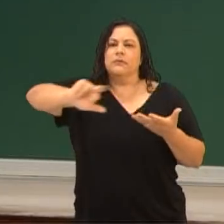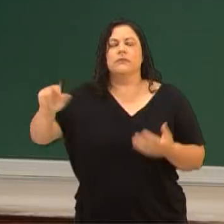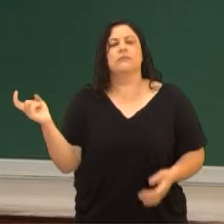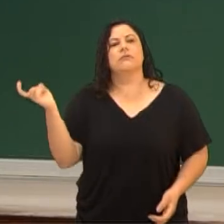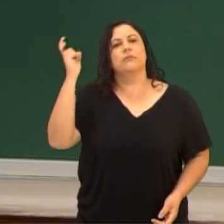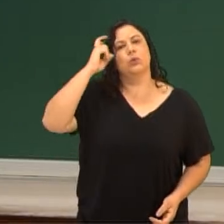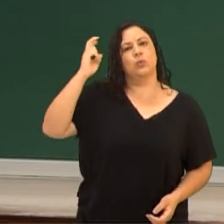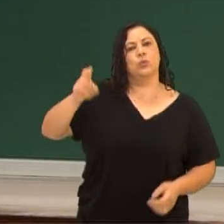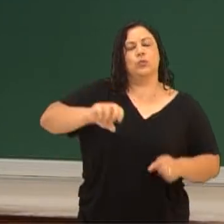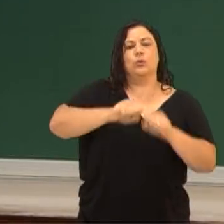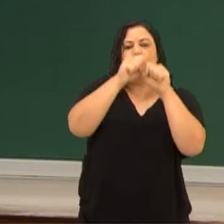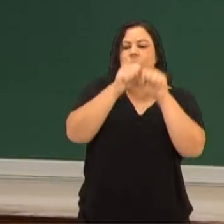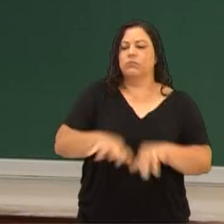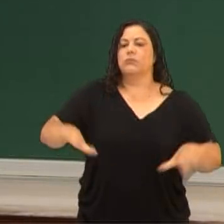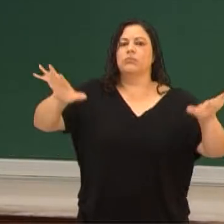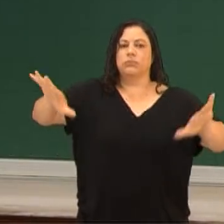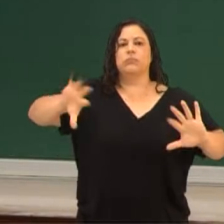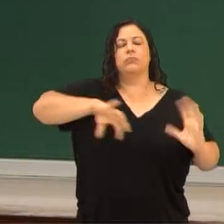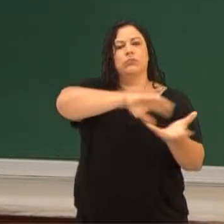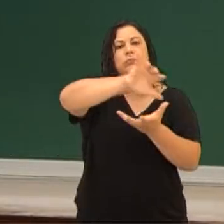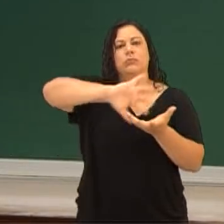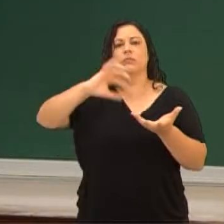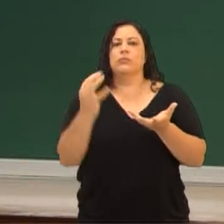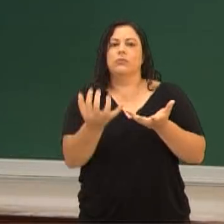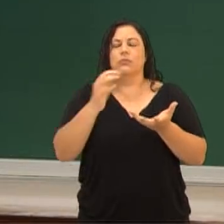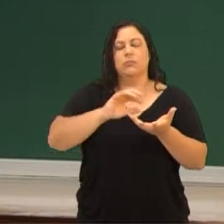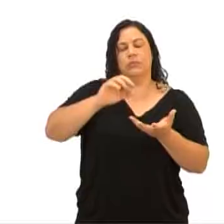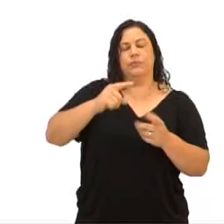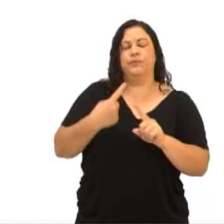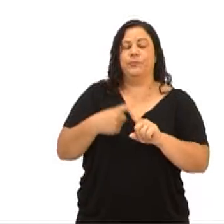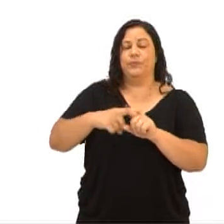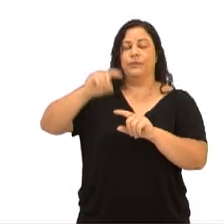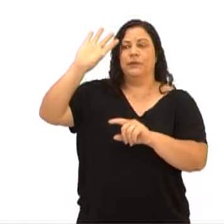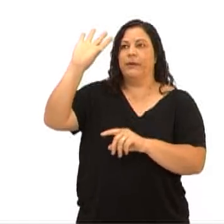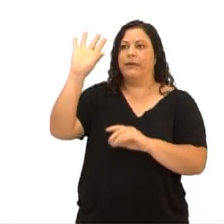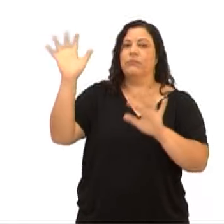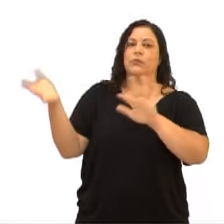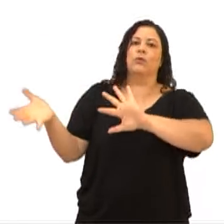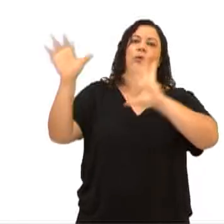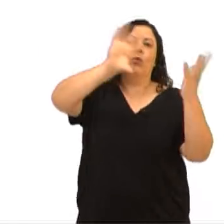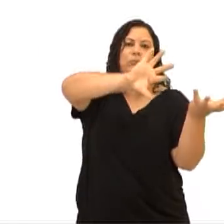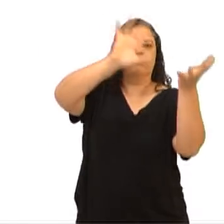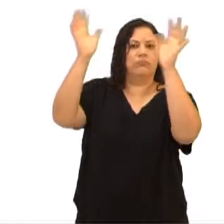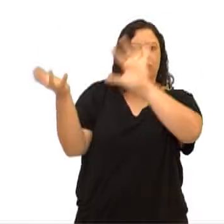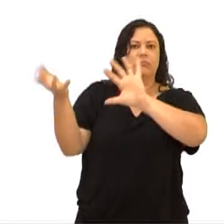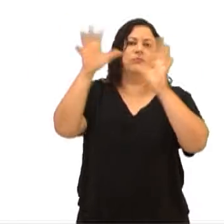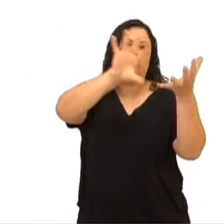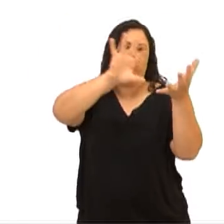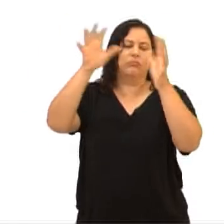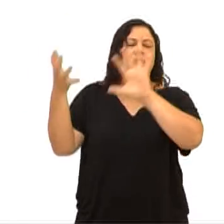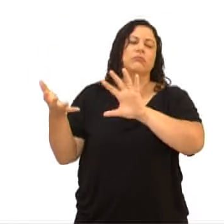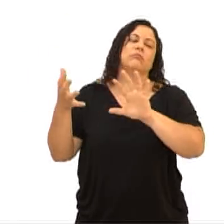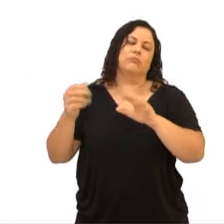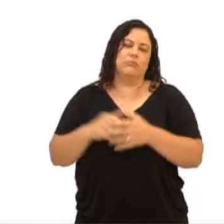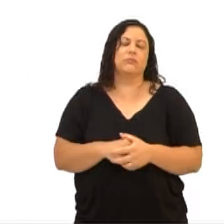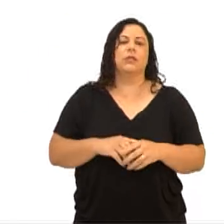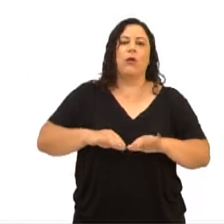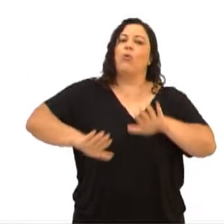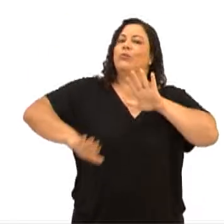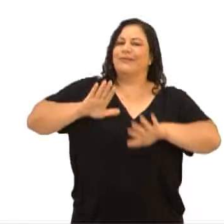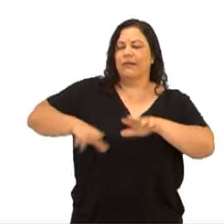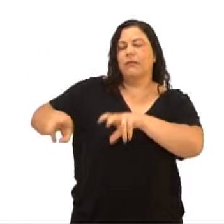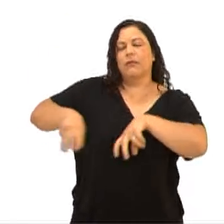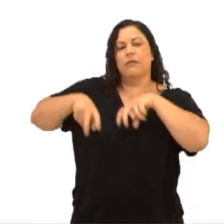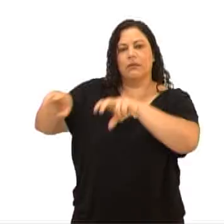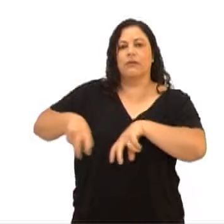continente, né, a variação climática ali também é muito grande, e as culturas dependem muito do clima, né, para acontecerem. Mas